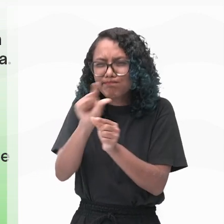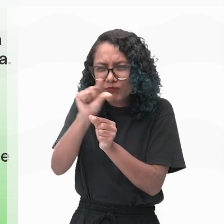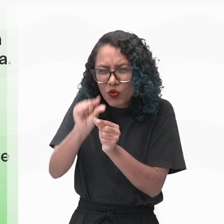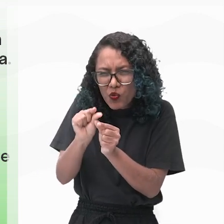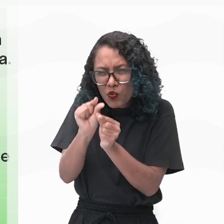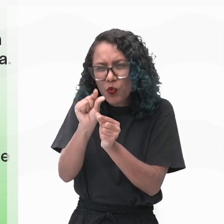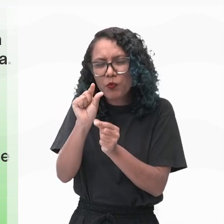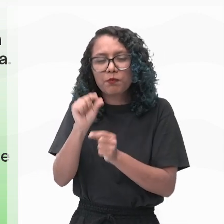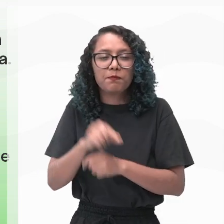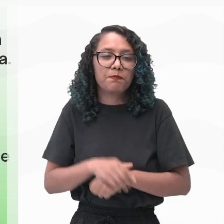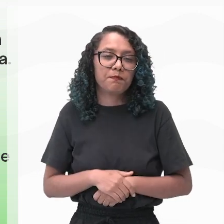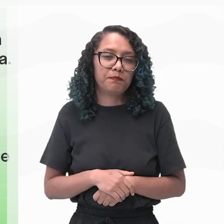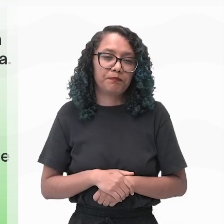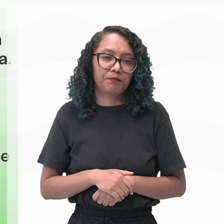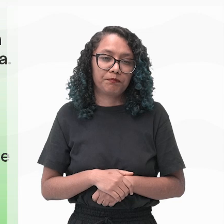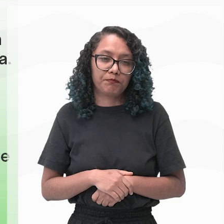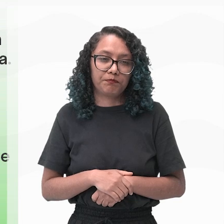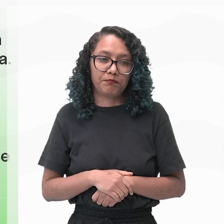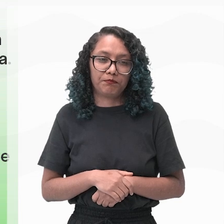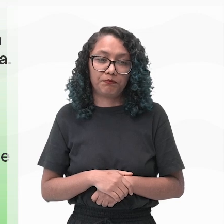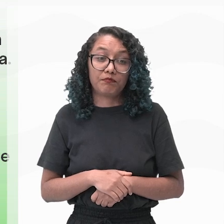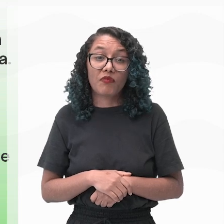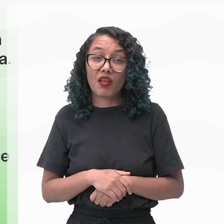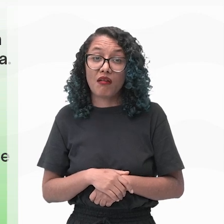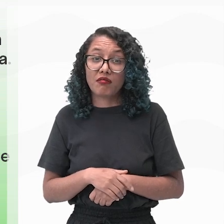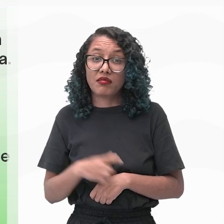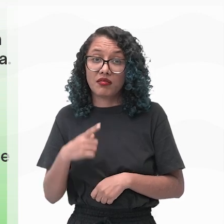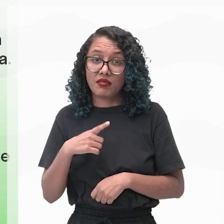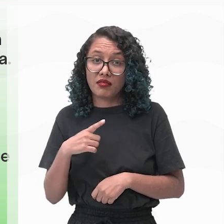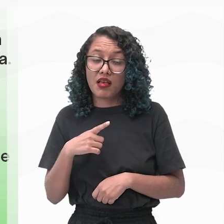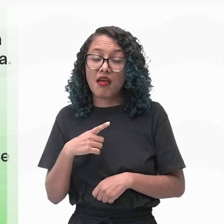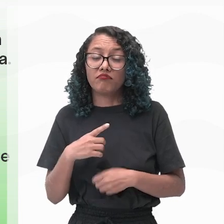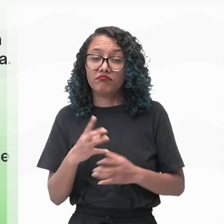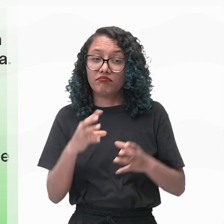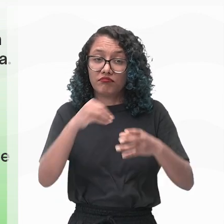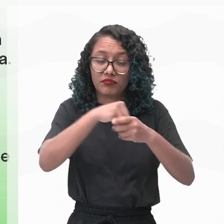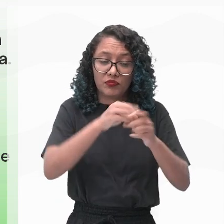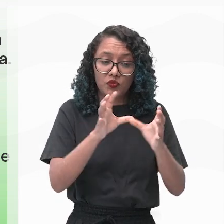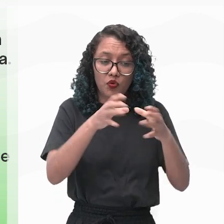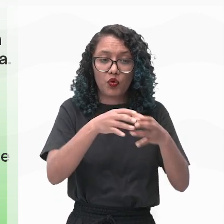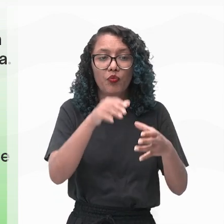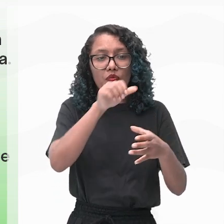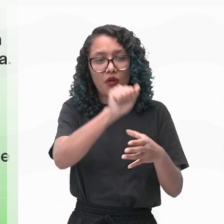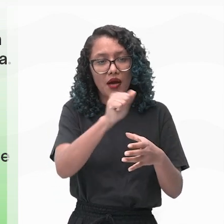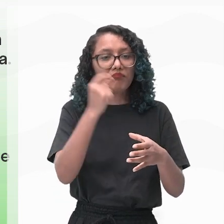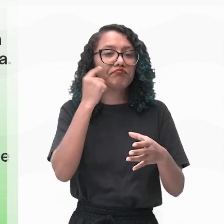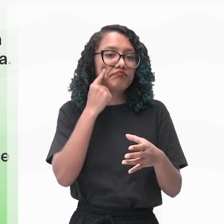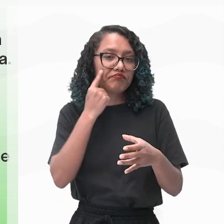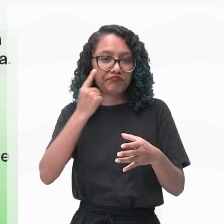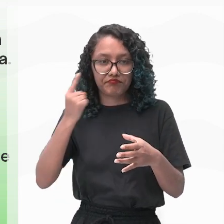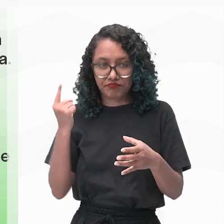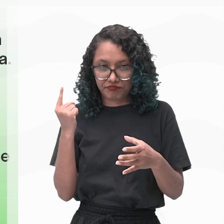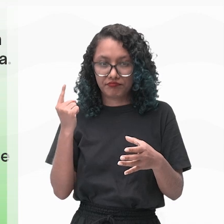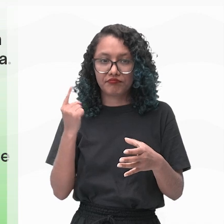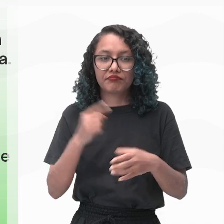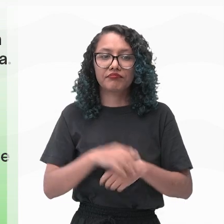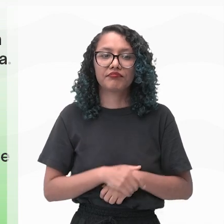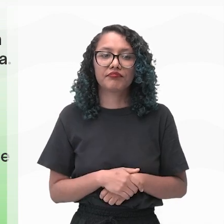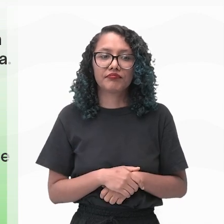de resíduos os resíduos relacionados ao serviço de saúde. Dentro